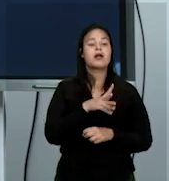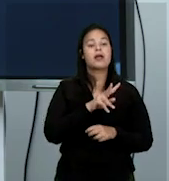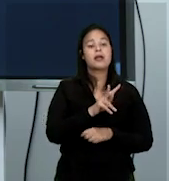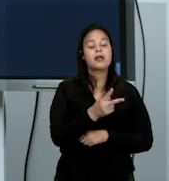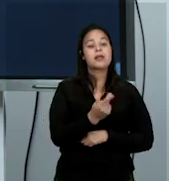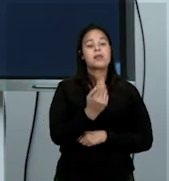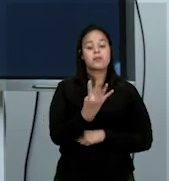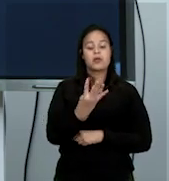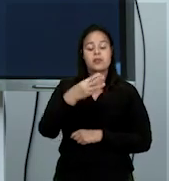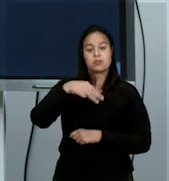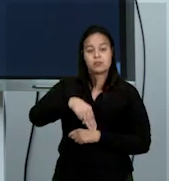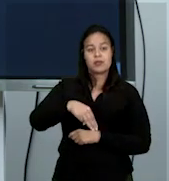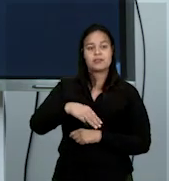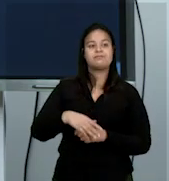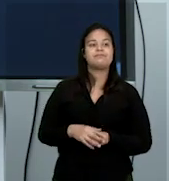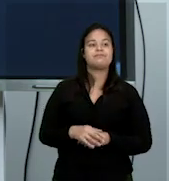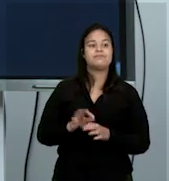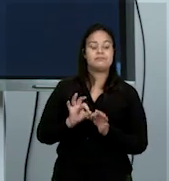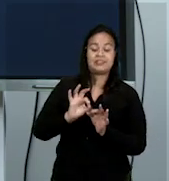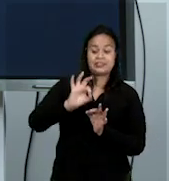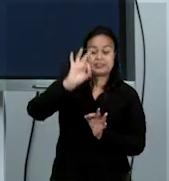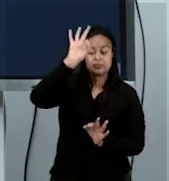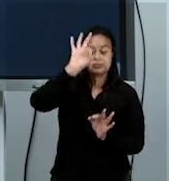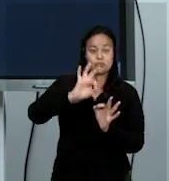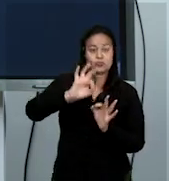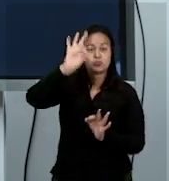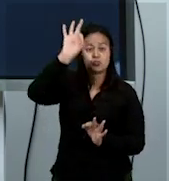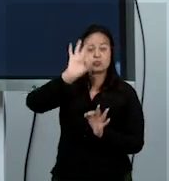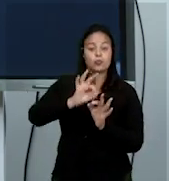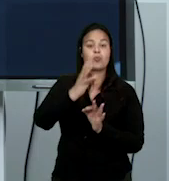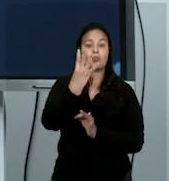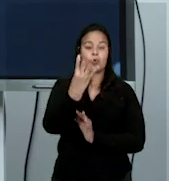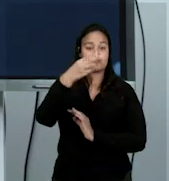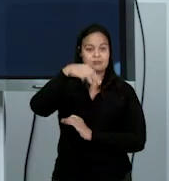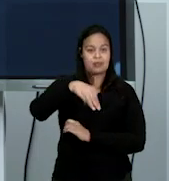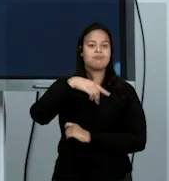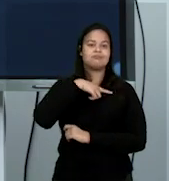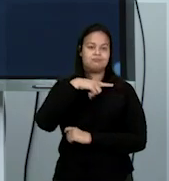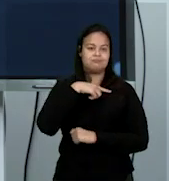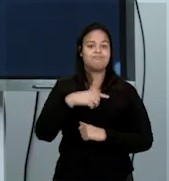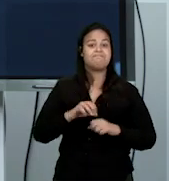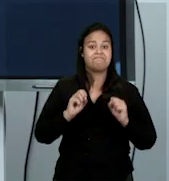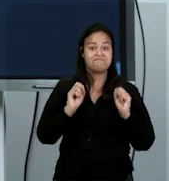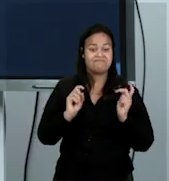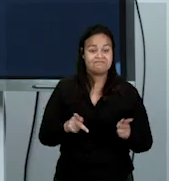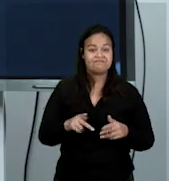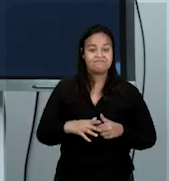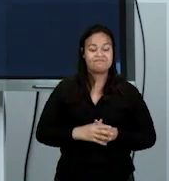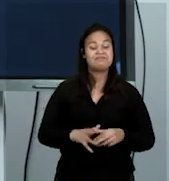é 4 metros. Então essa altura aqui, ó, ela tem 4 metros, ok?